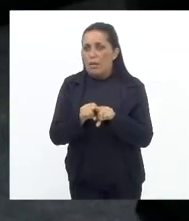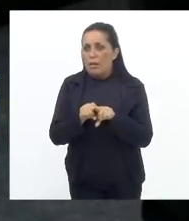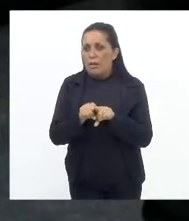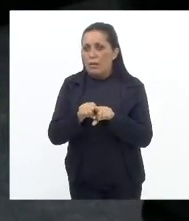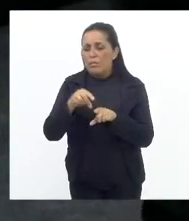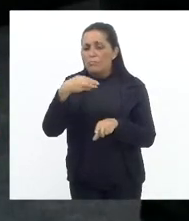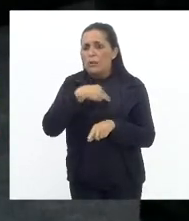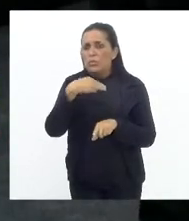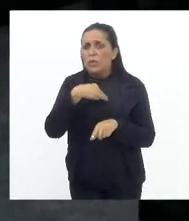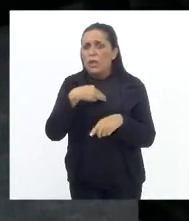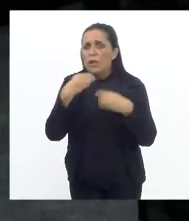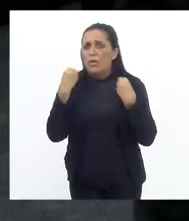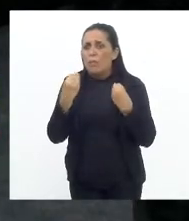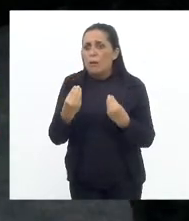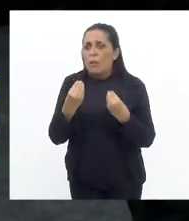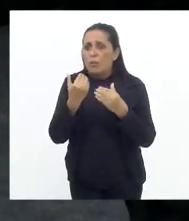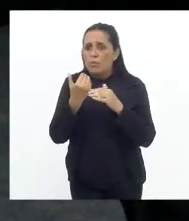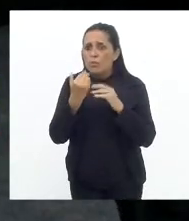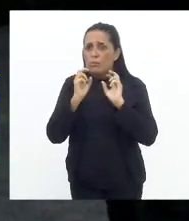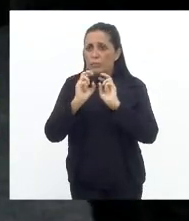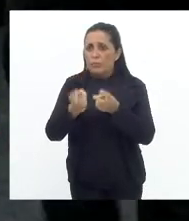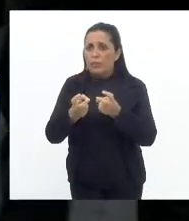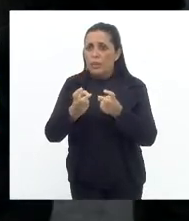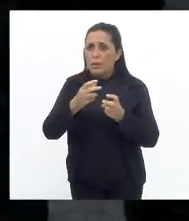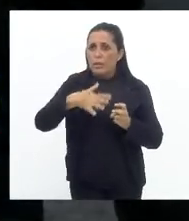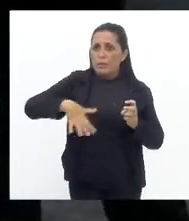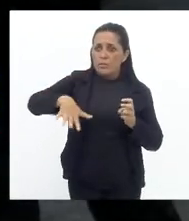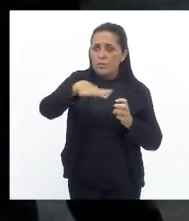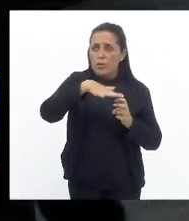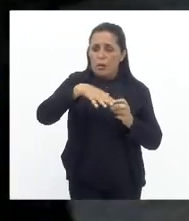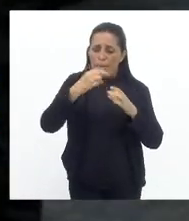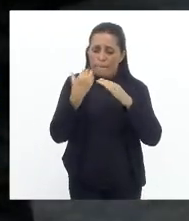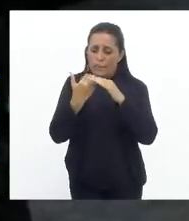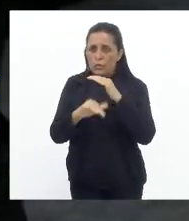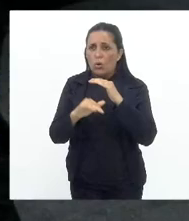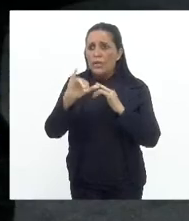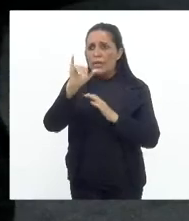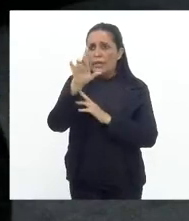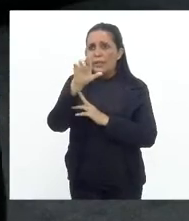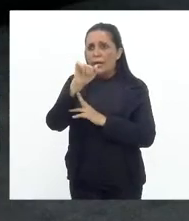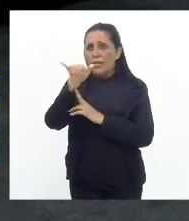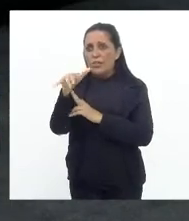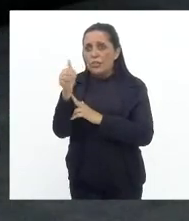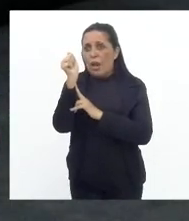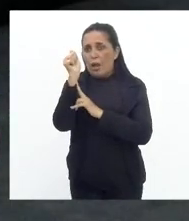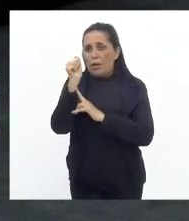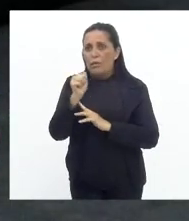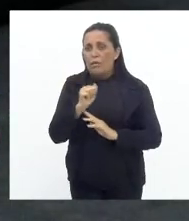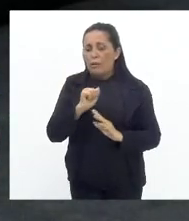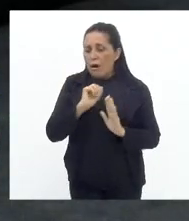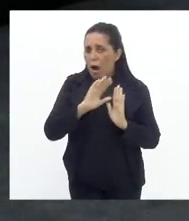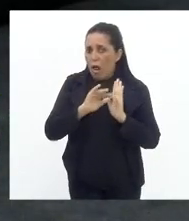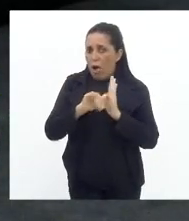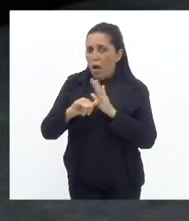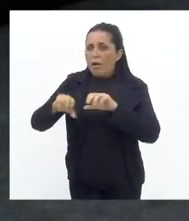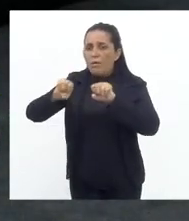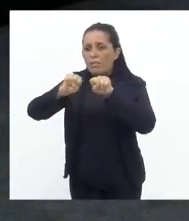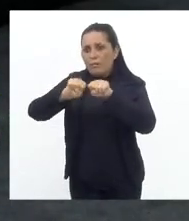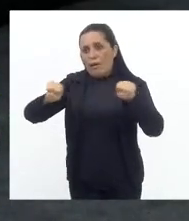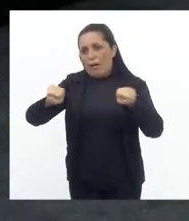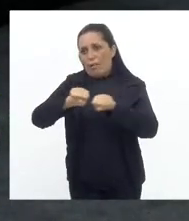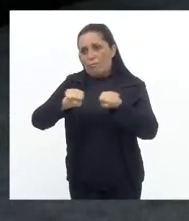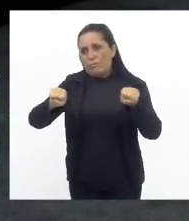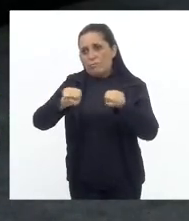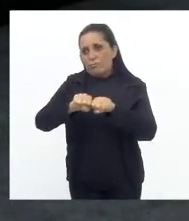região Madureira a super lindo a região na nossa área o metrô de Irajá também levaram os cabos